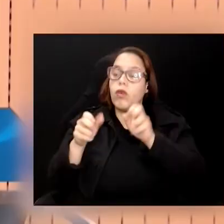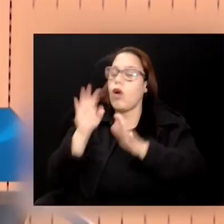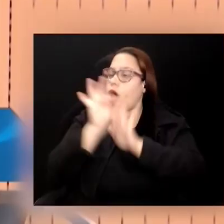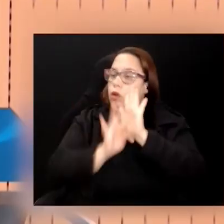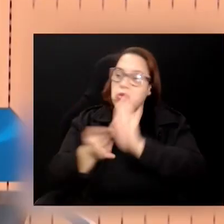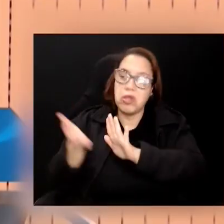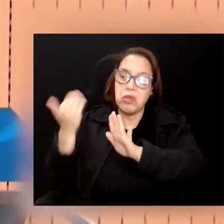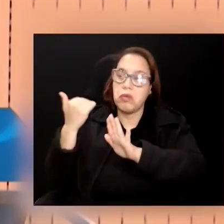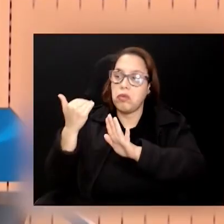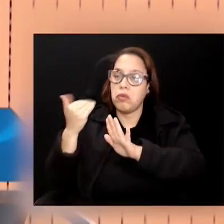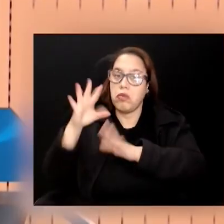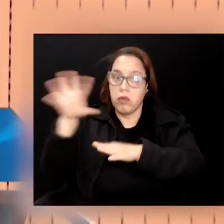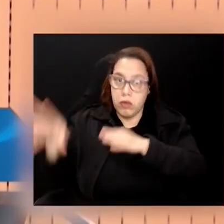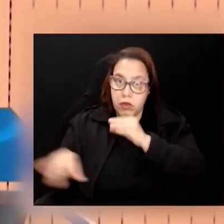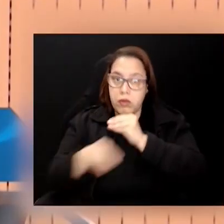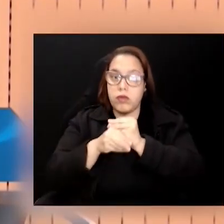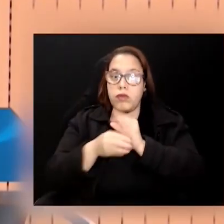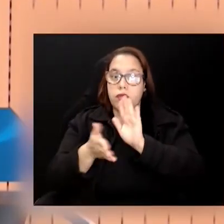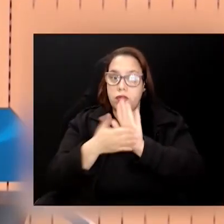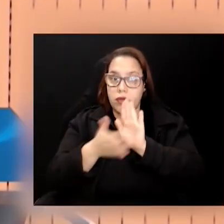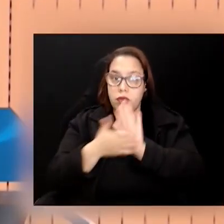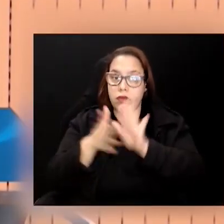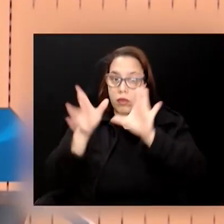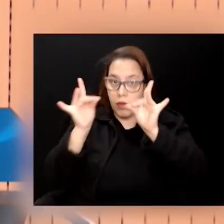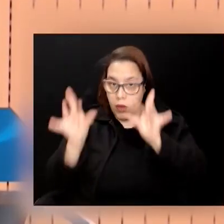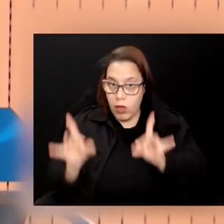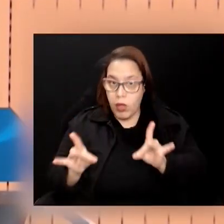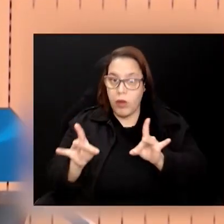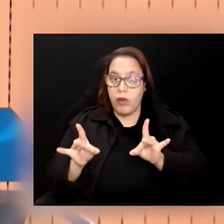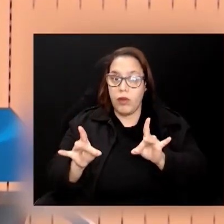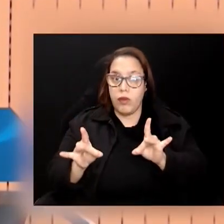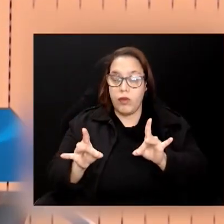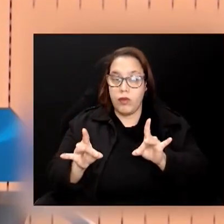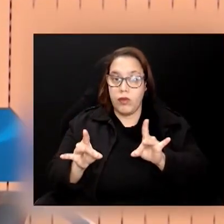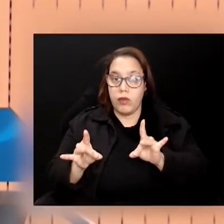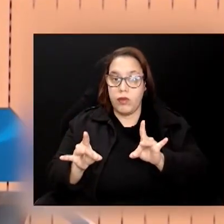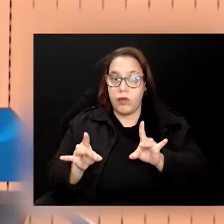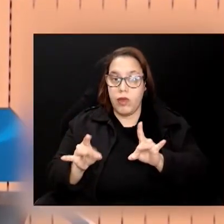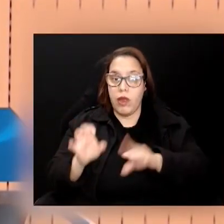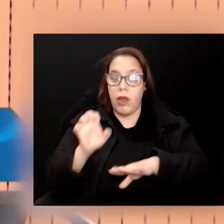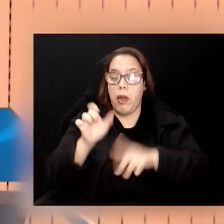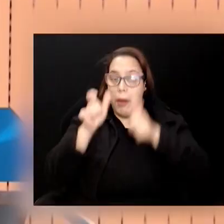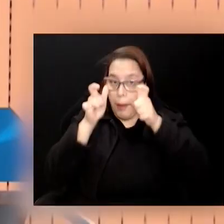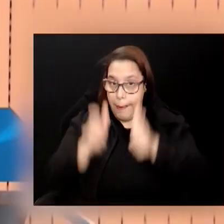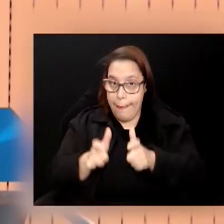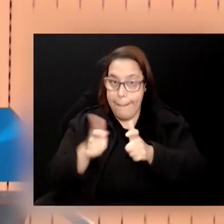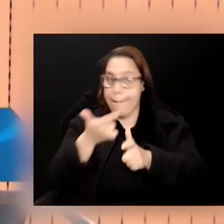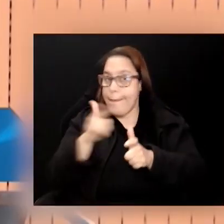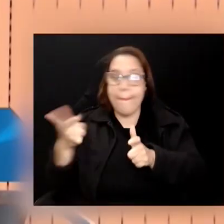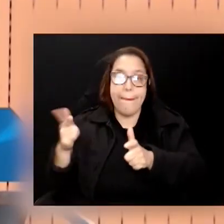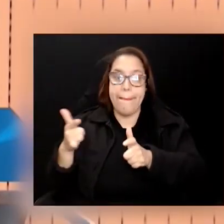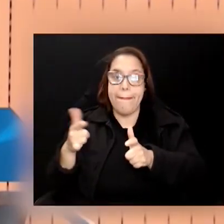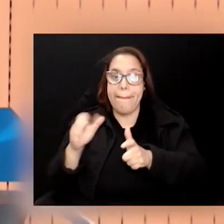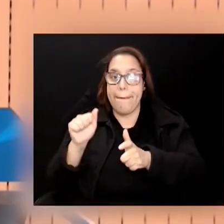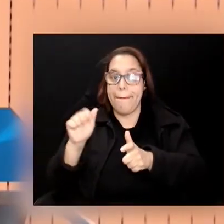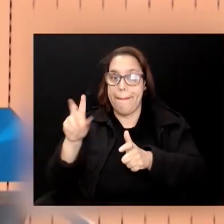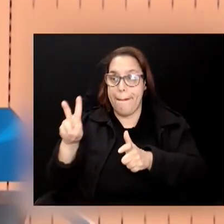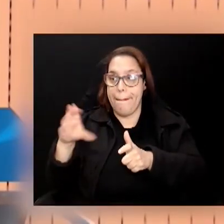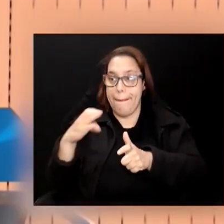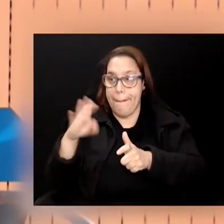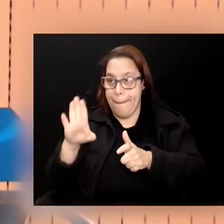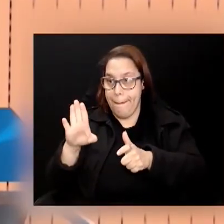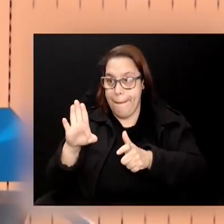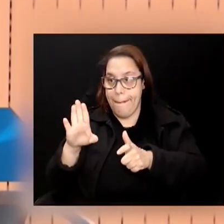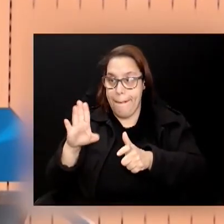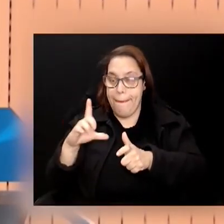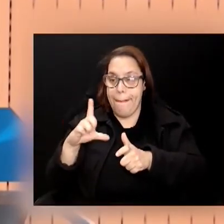de procedimentos específicos para casos em que o estabelecimento não possui AVCB, CLCB